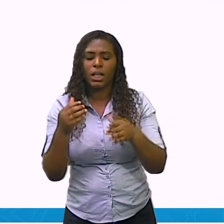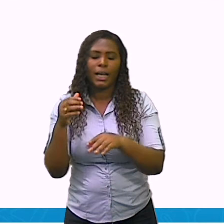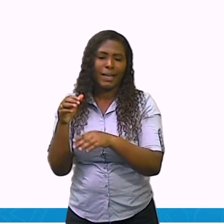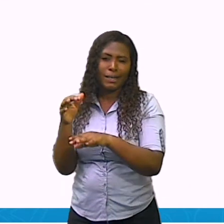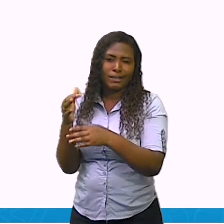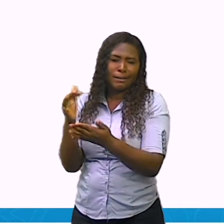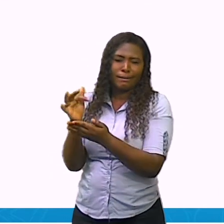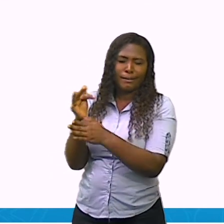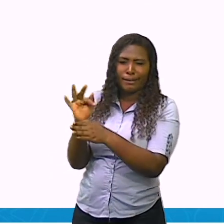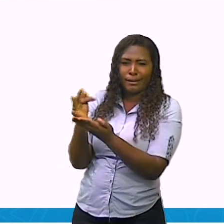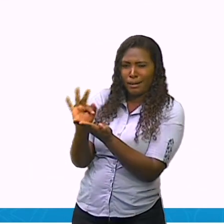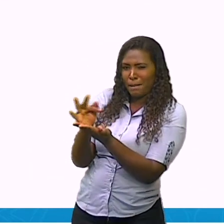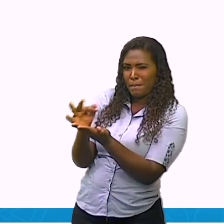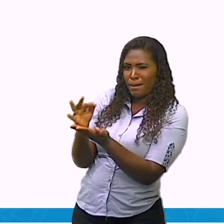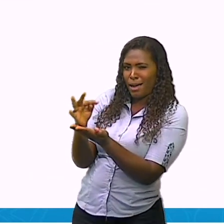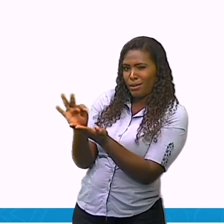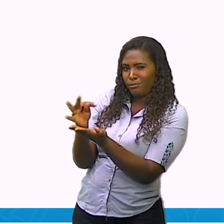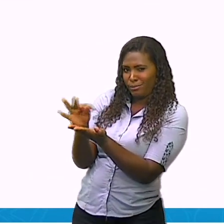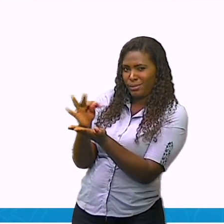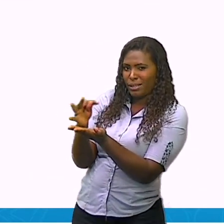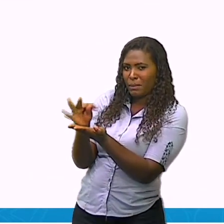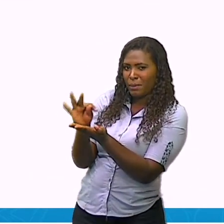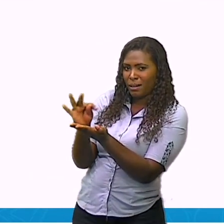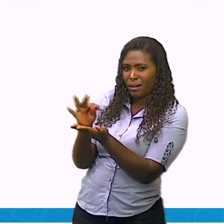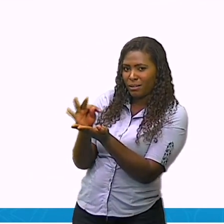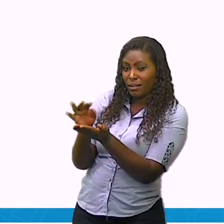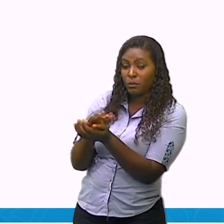mesma. Muito bem. Agora,